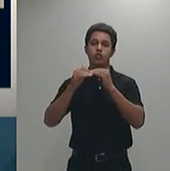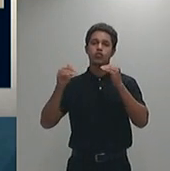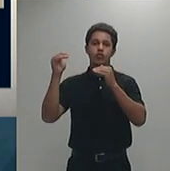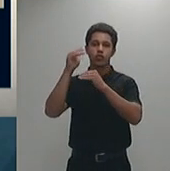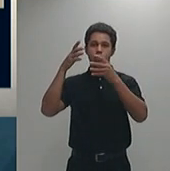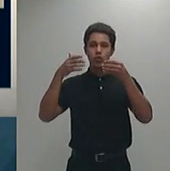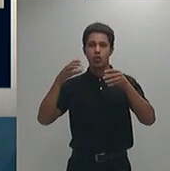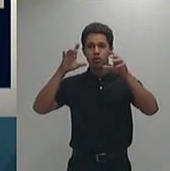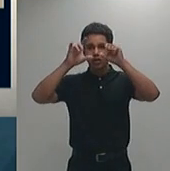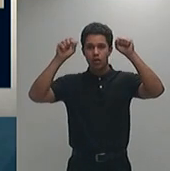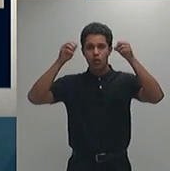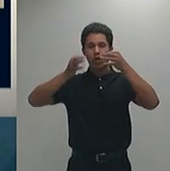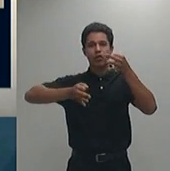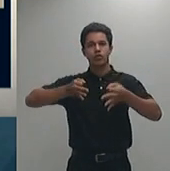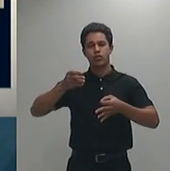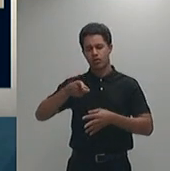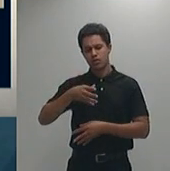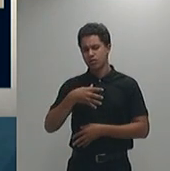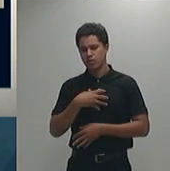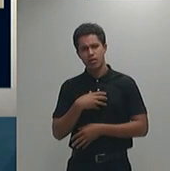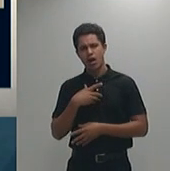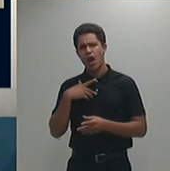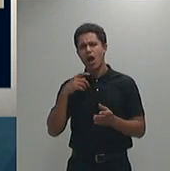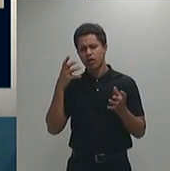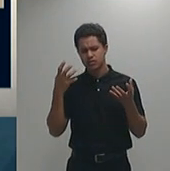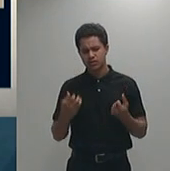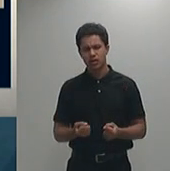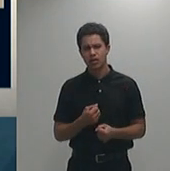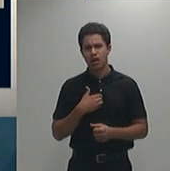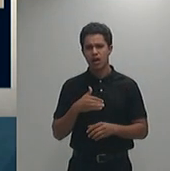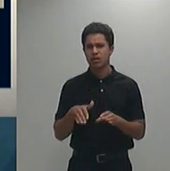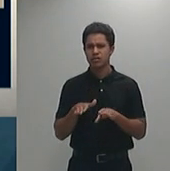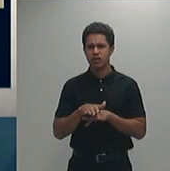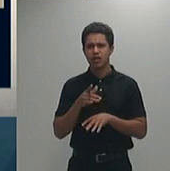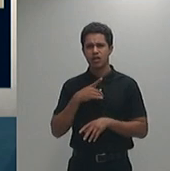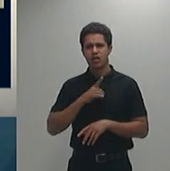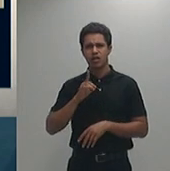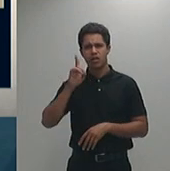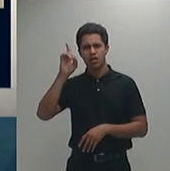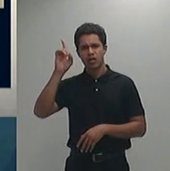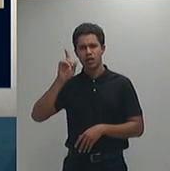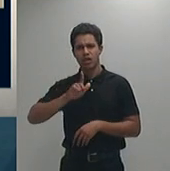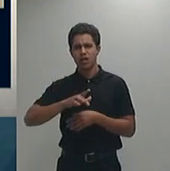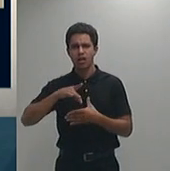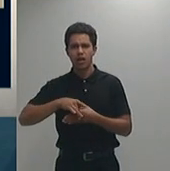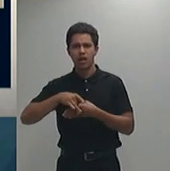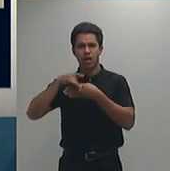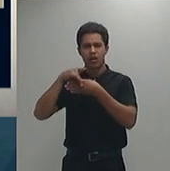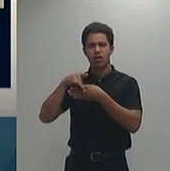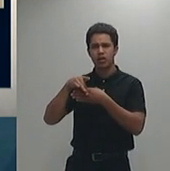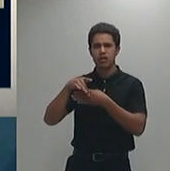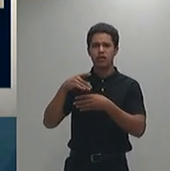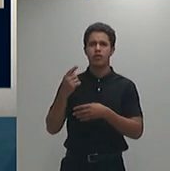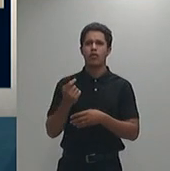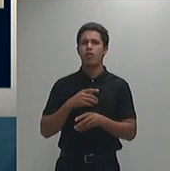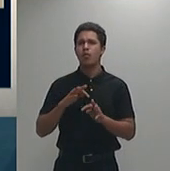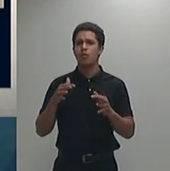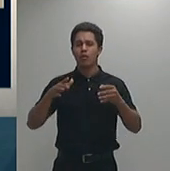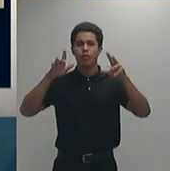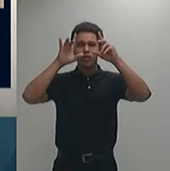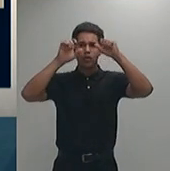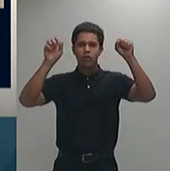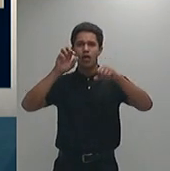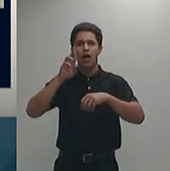nessa medida como se admitir a subsistência de deliberações jurisdicionais exarada por tribunais arbitrais que se